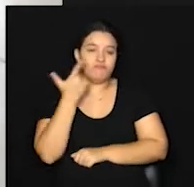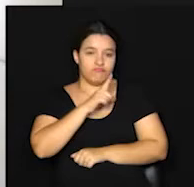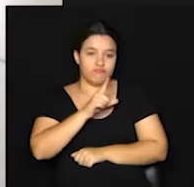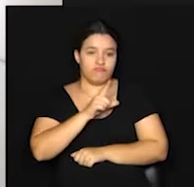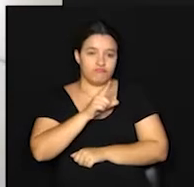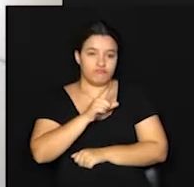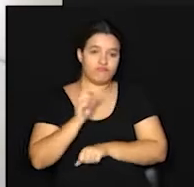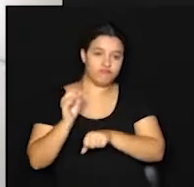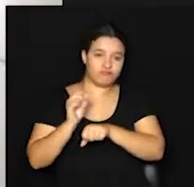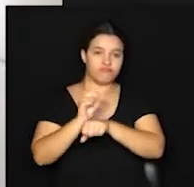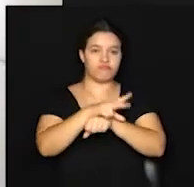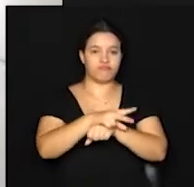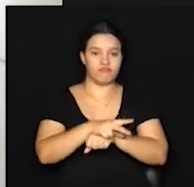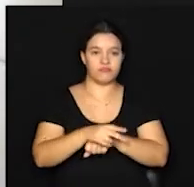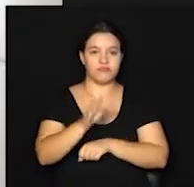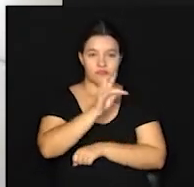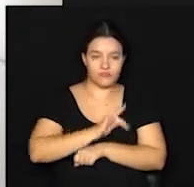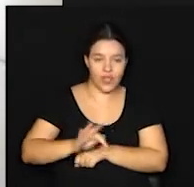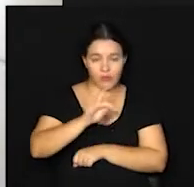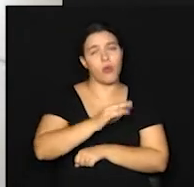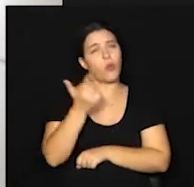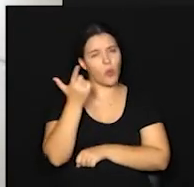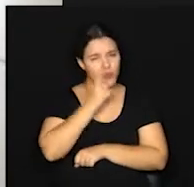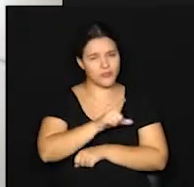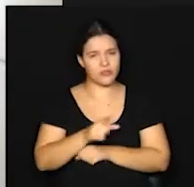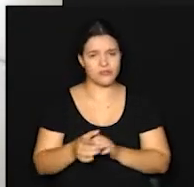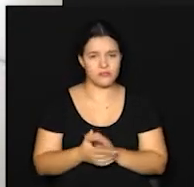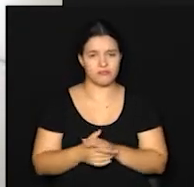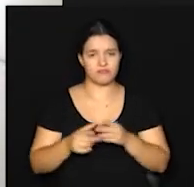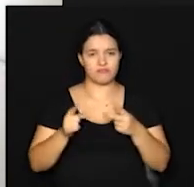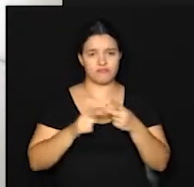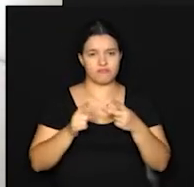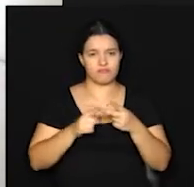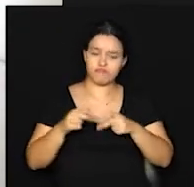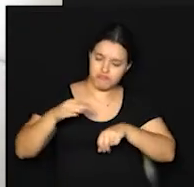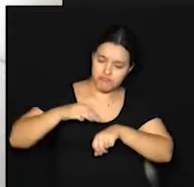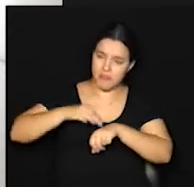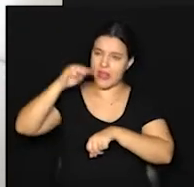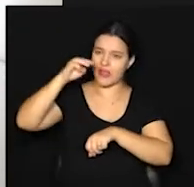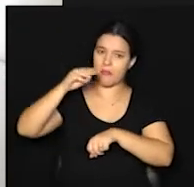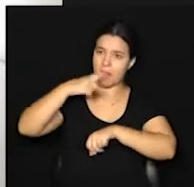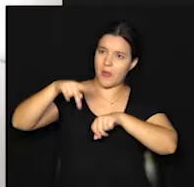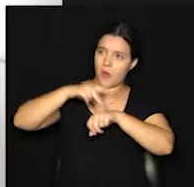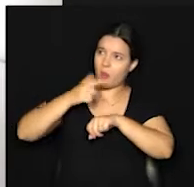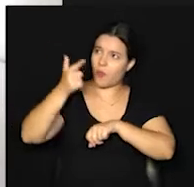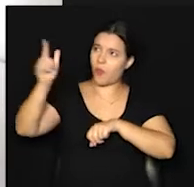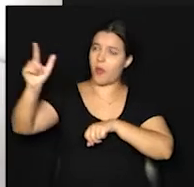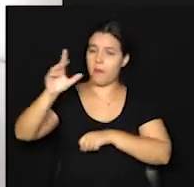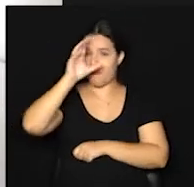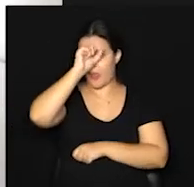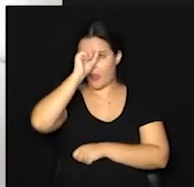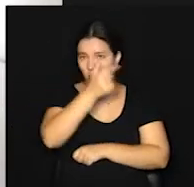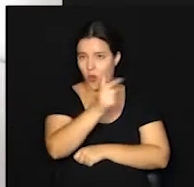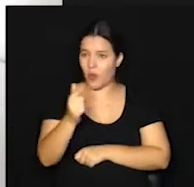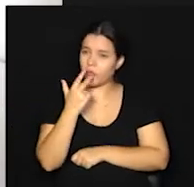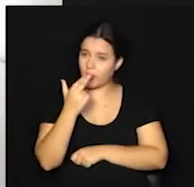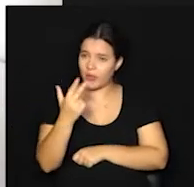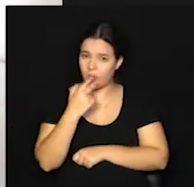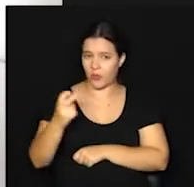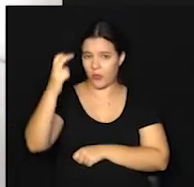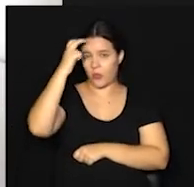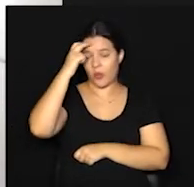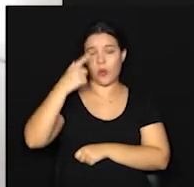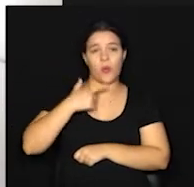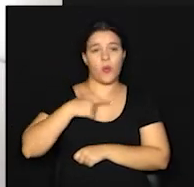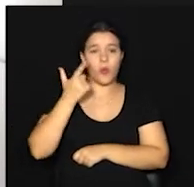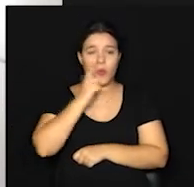conseguindo fazer tudo que eu queria fazer faculdade, eu fiz. Eu quis fazer um master fora do país, eu fiz. Eu quis aprender outras línguas, outras culturas, eu fiz.